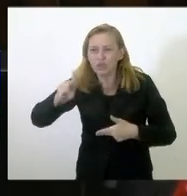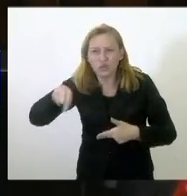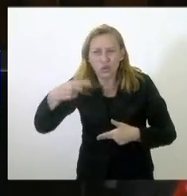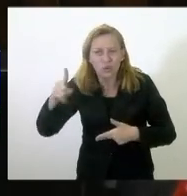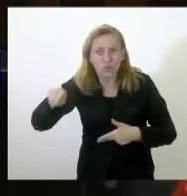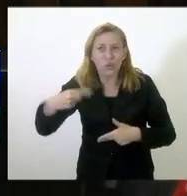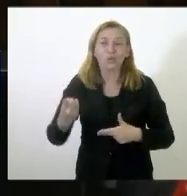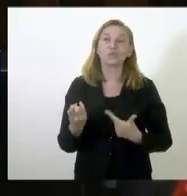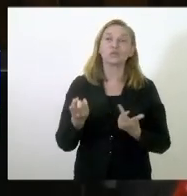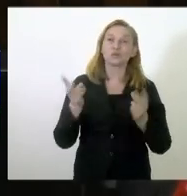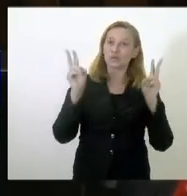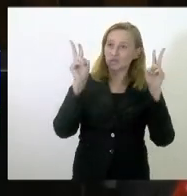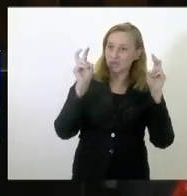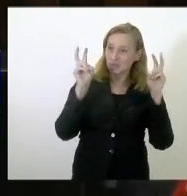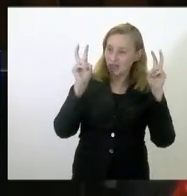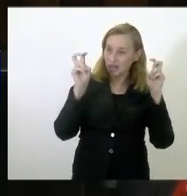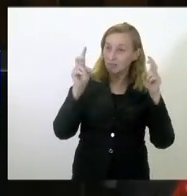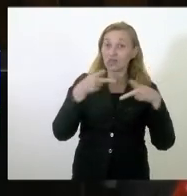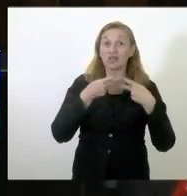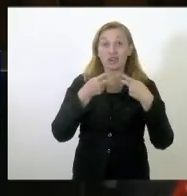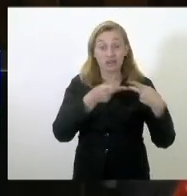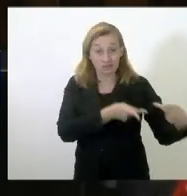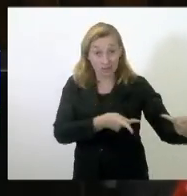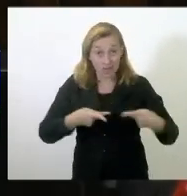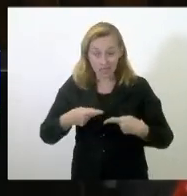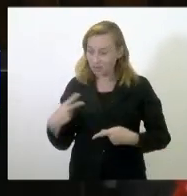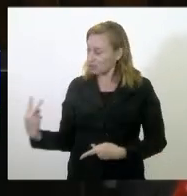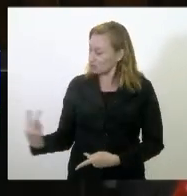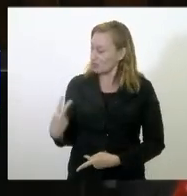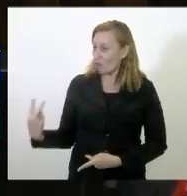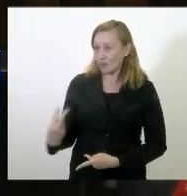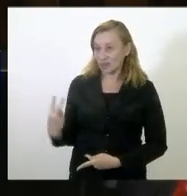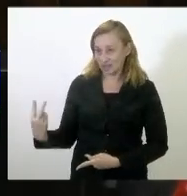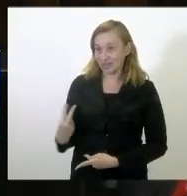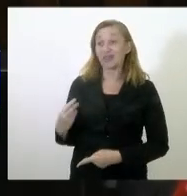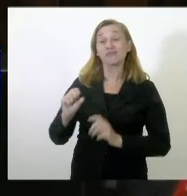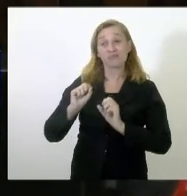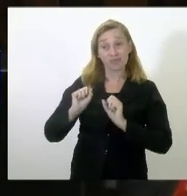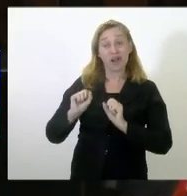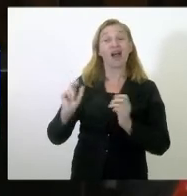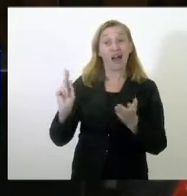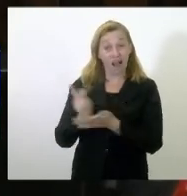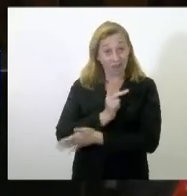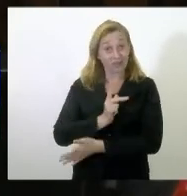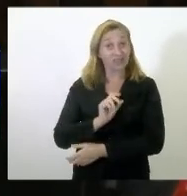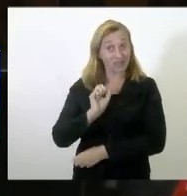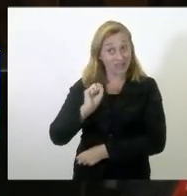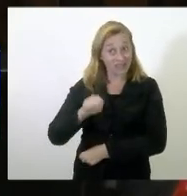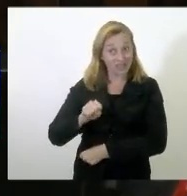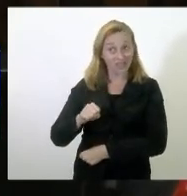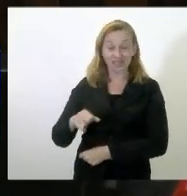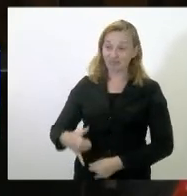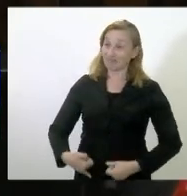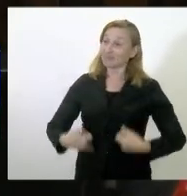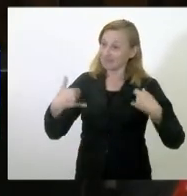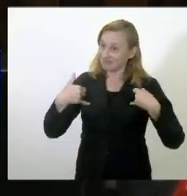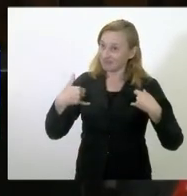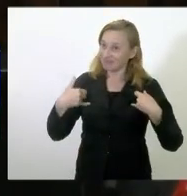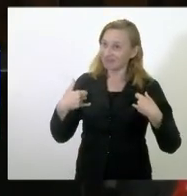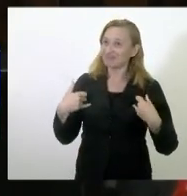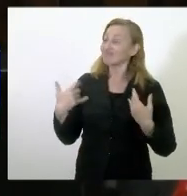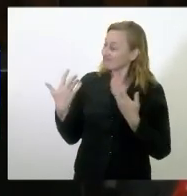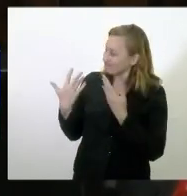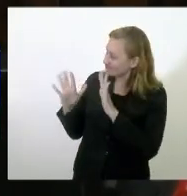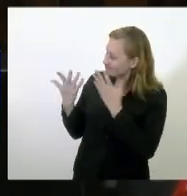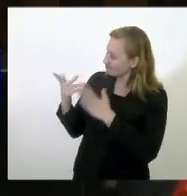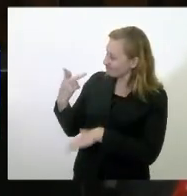diferentes temas. Visitas nossas, diligências nossas podem e devem acontecer, o que me deixou muito honrado, parabenizar o